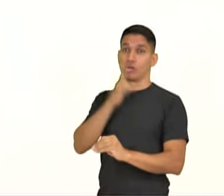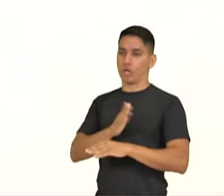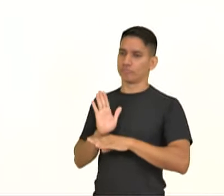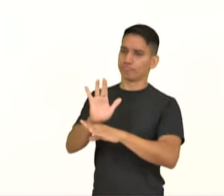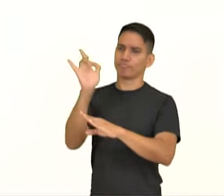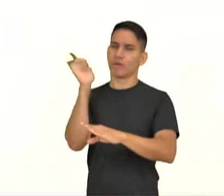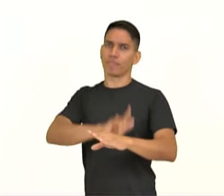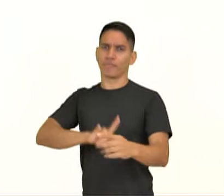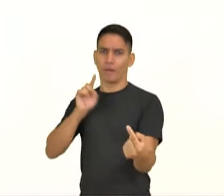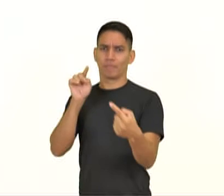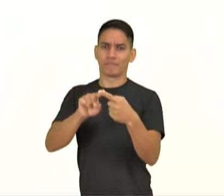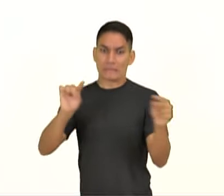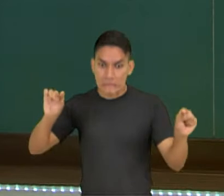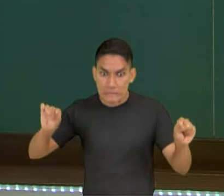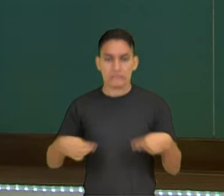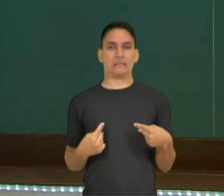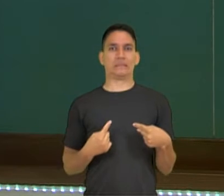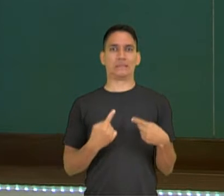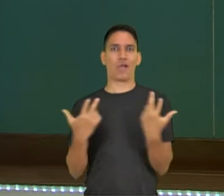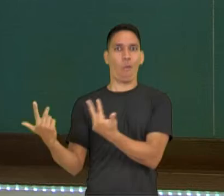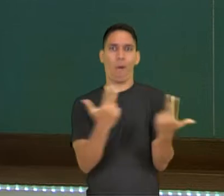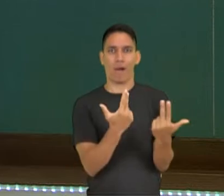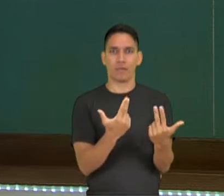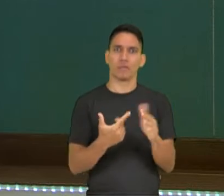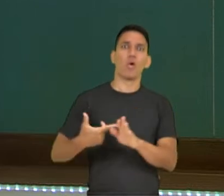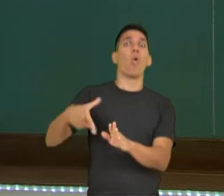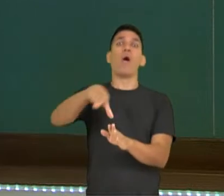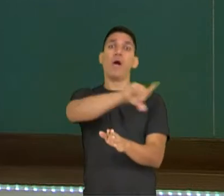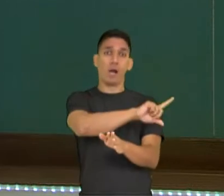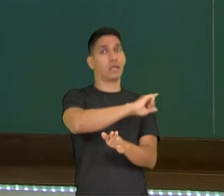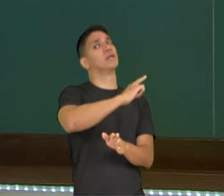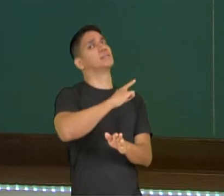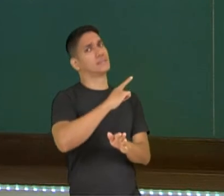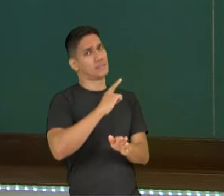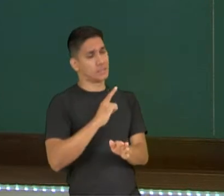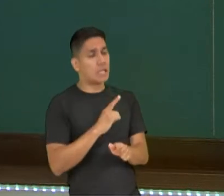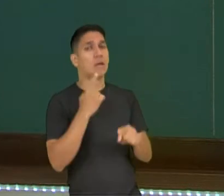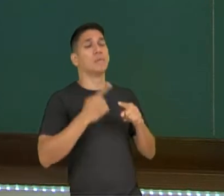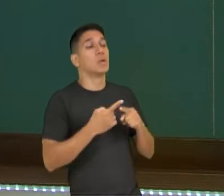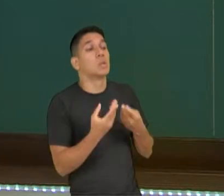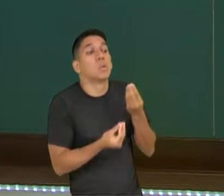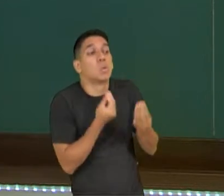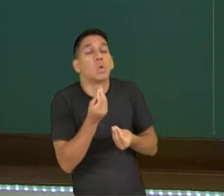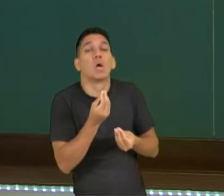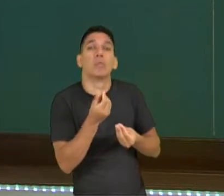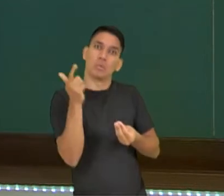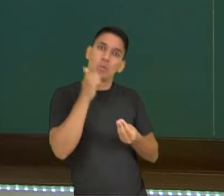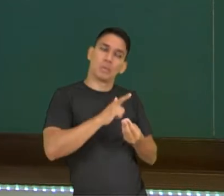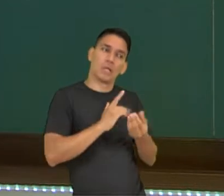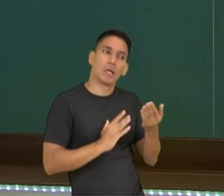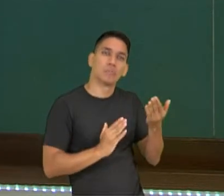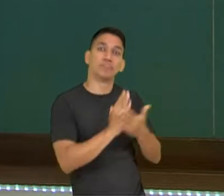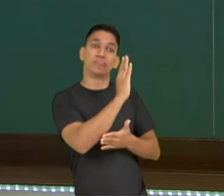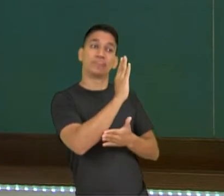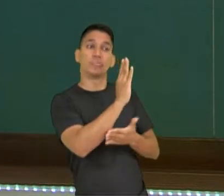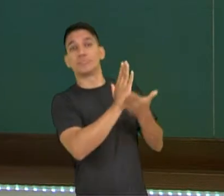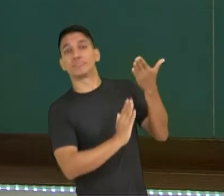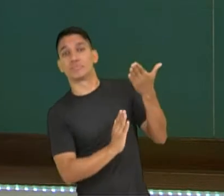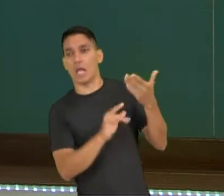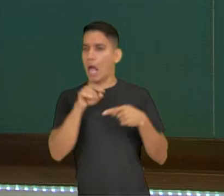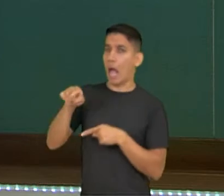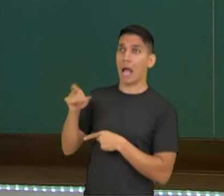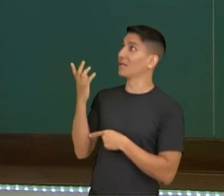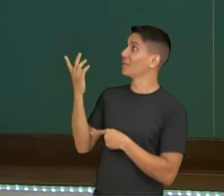comum. É, no anterior, né, até tem, porque você vai se cooperar para ver quem vai ser o perdedor, o vencedor e o perdedor. Aqui, nesse caso, não